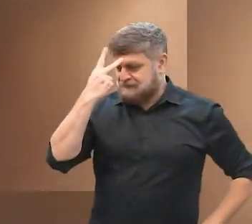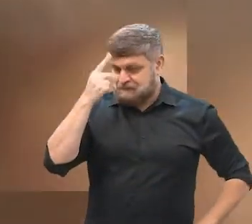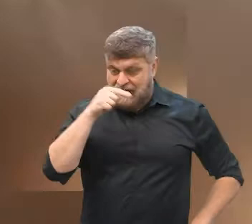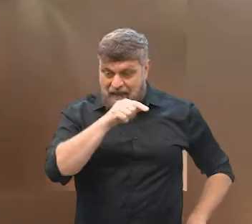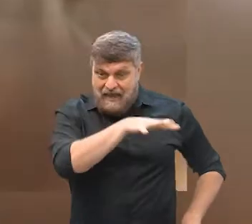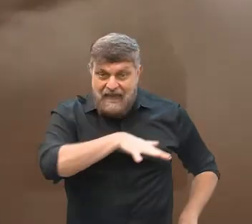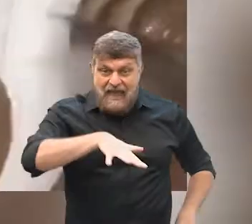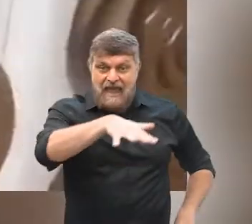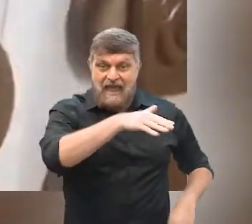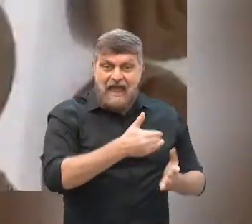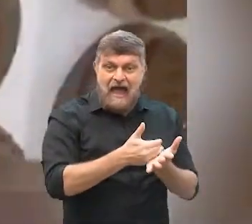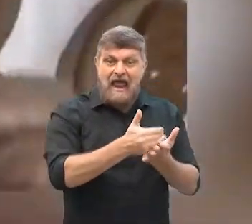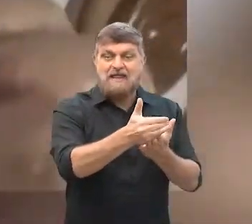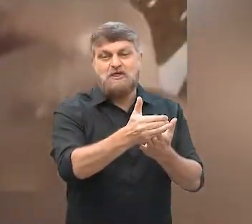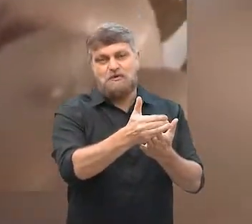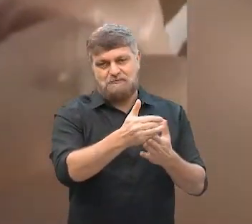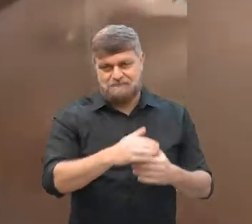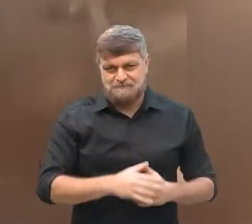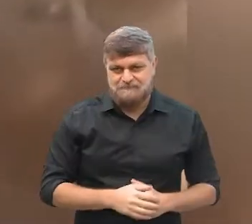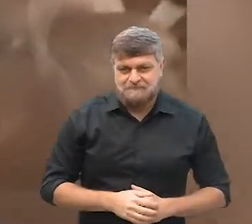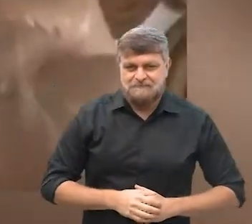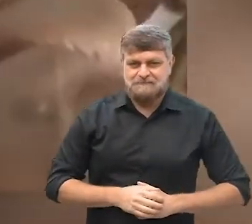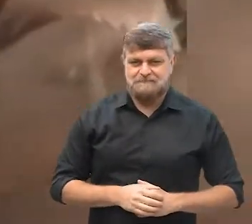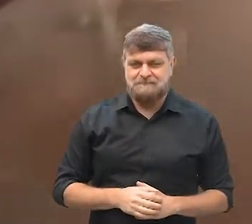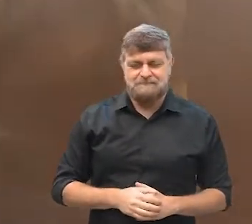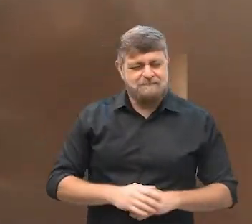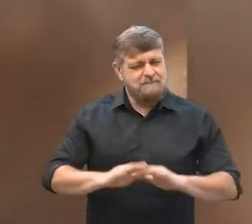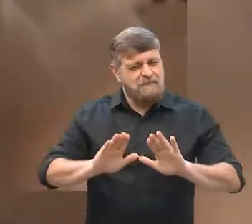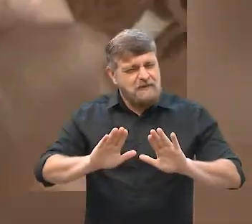aqui novo. Porém,